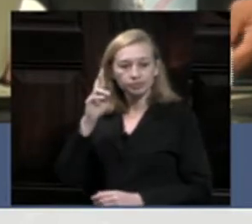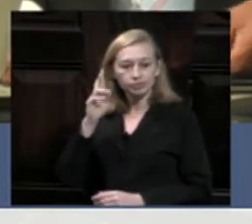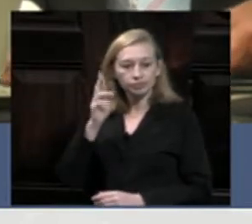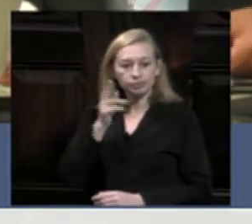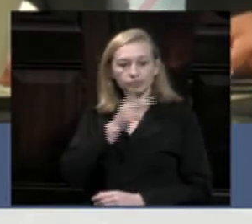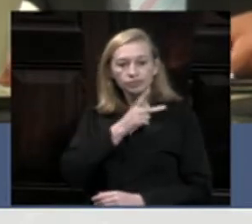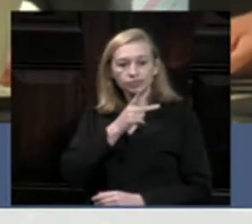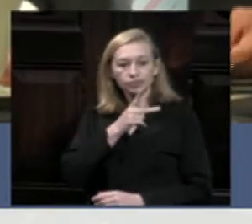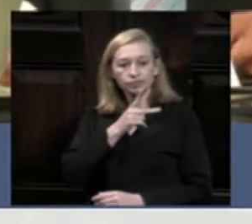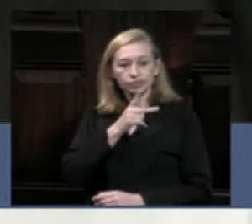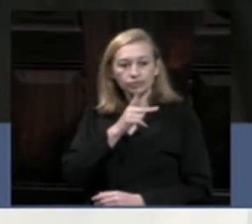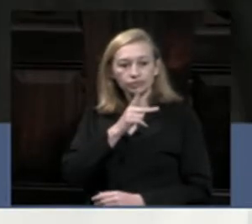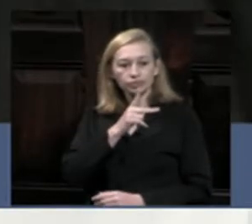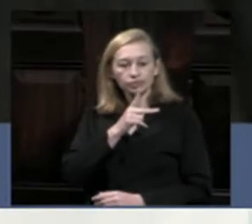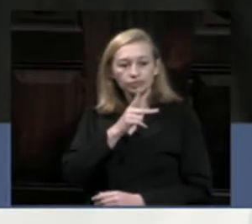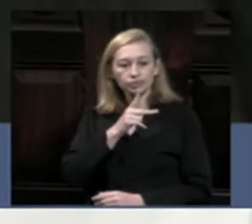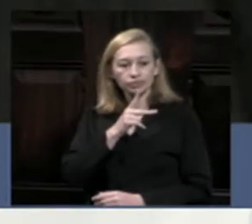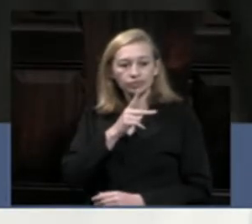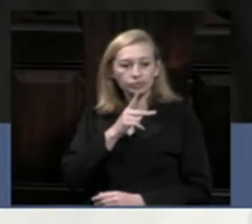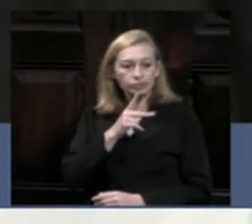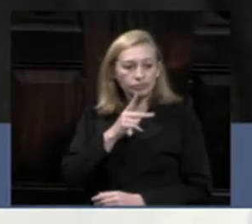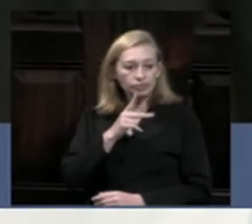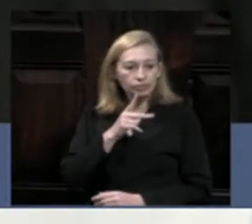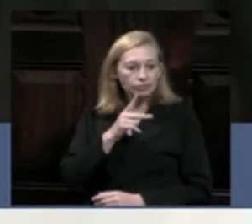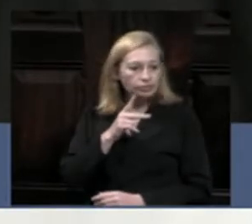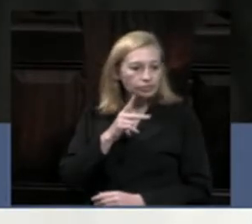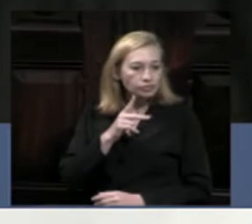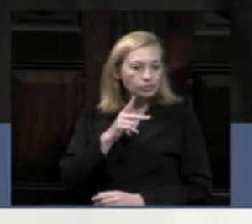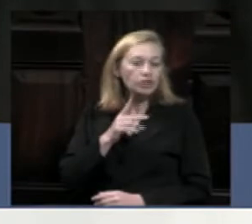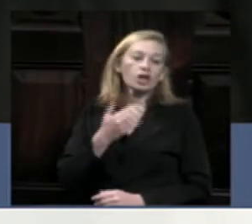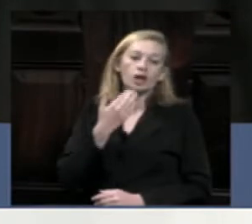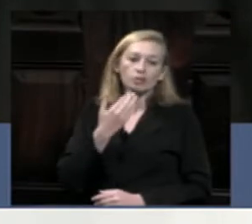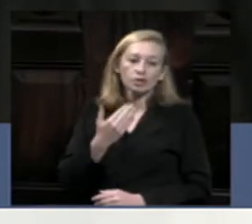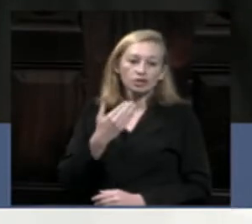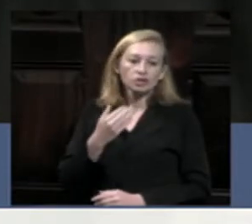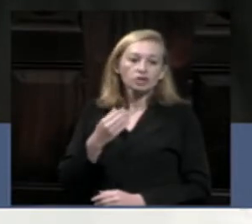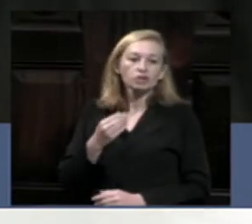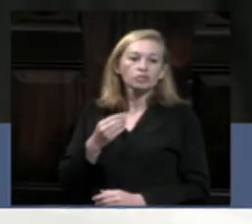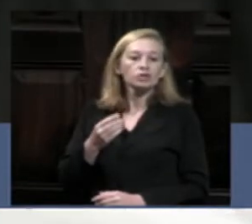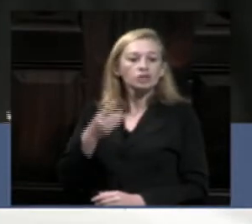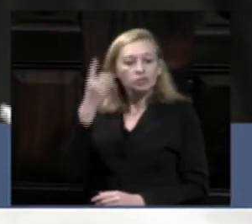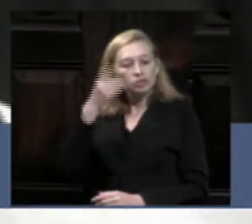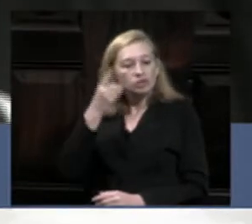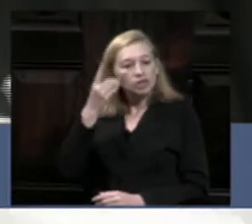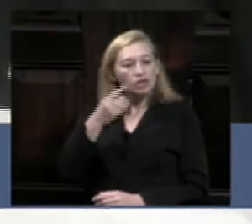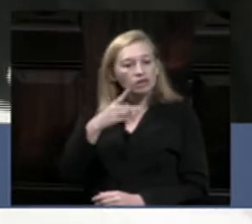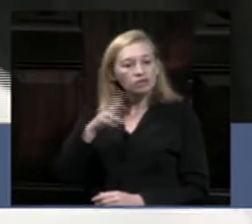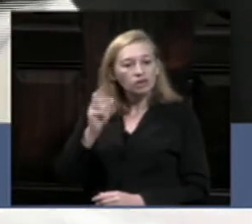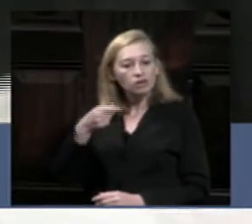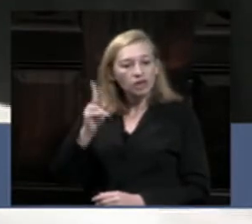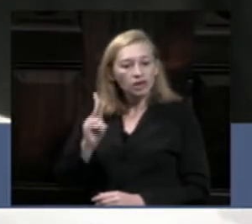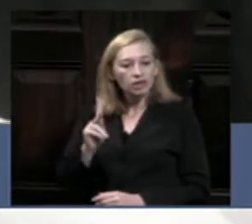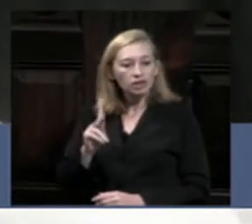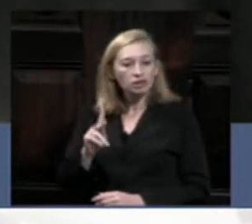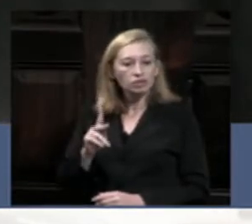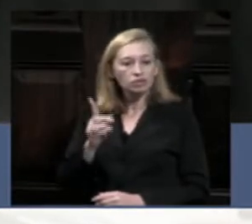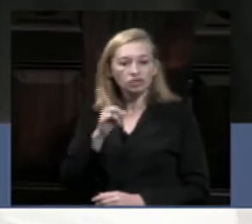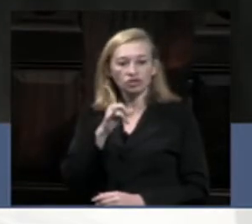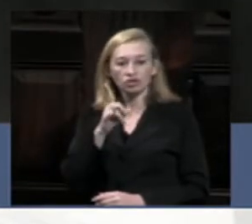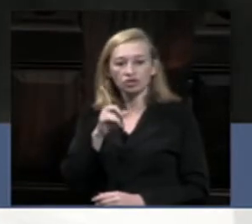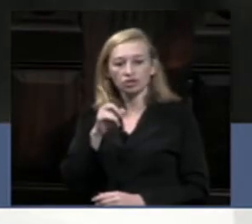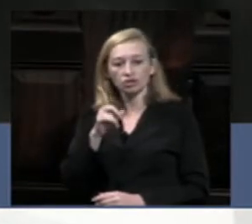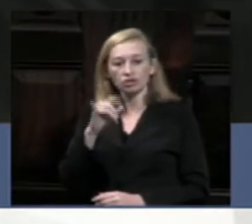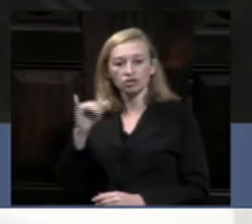uma questão de ordem para colocar o nome do deputado Valdeir Carneiro. No Diário Oficial já